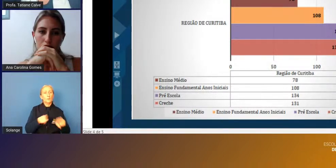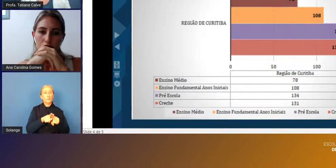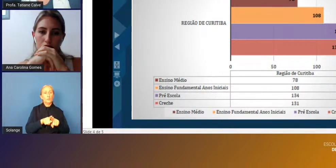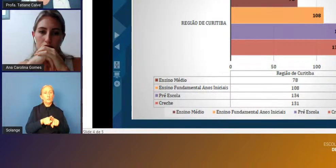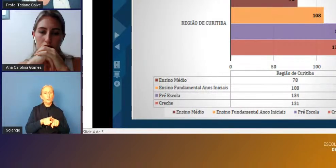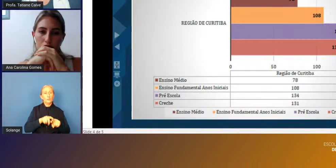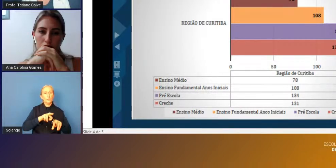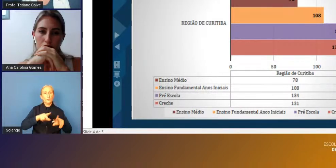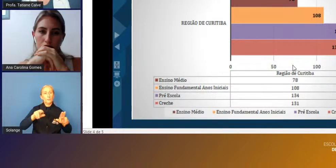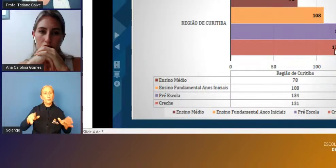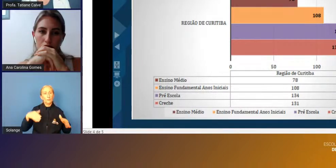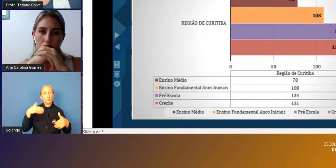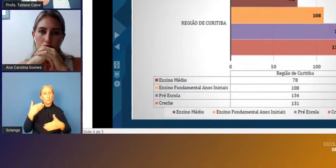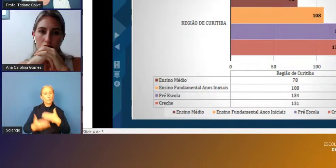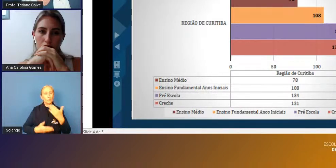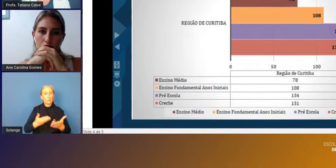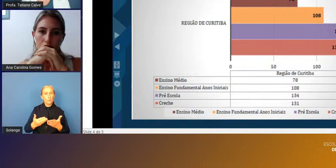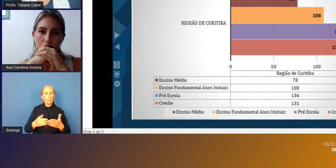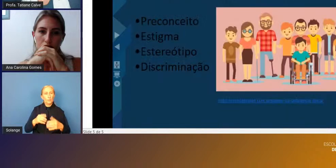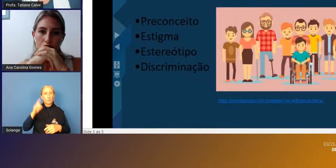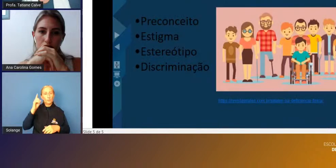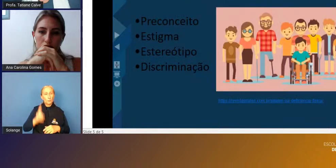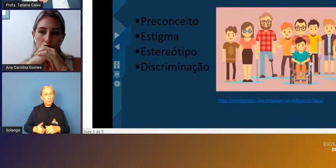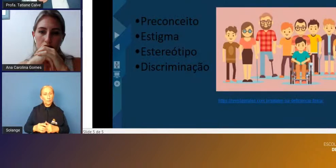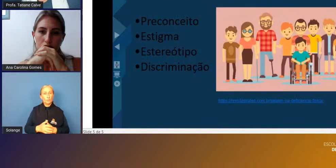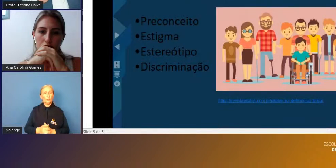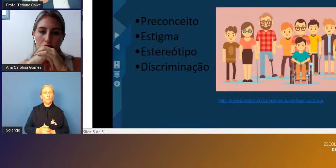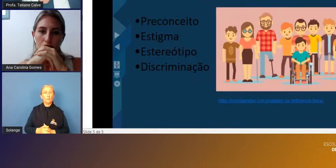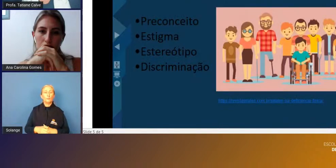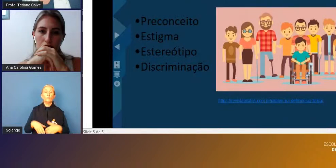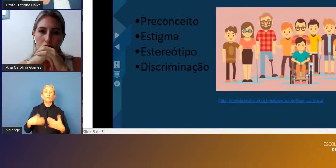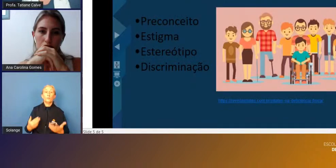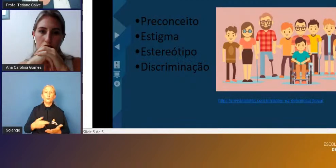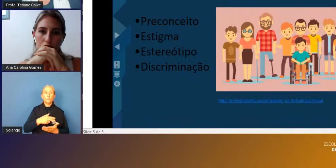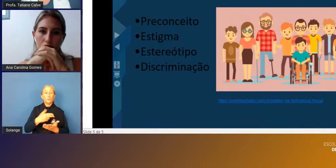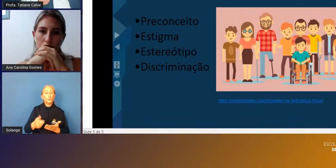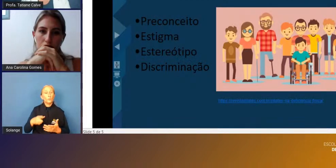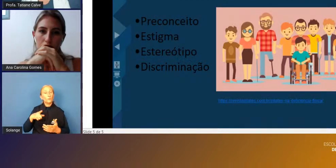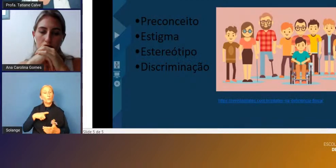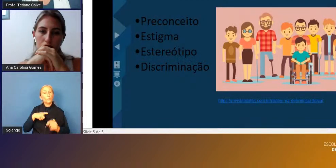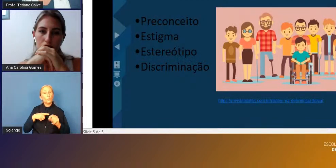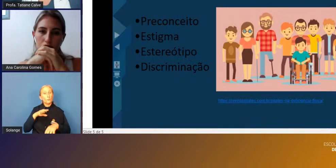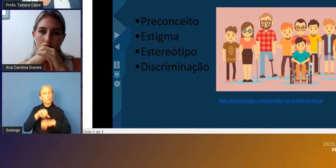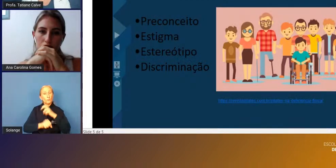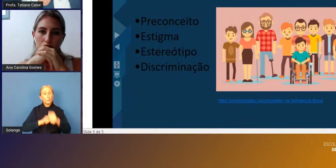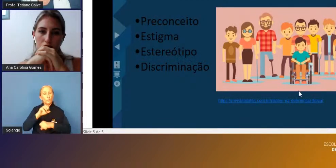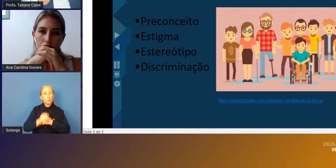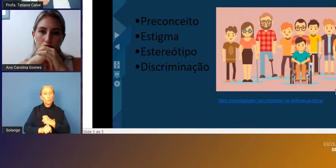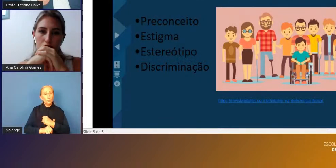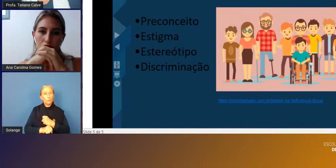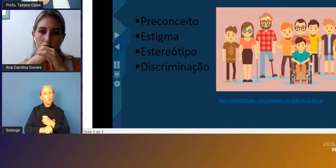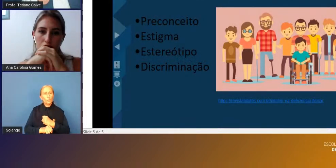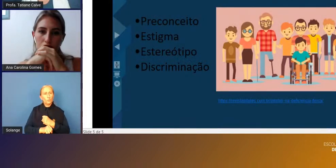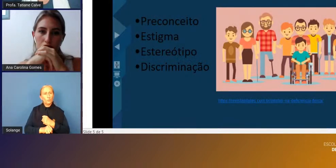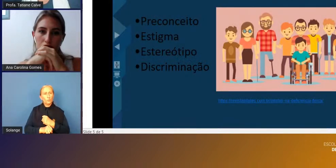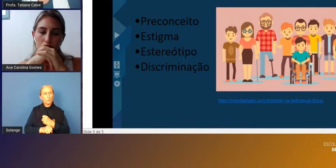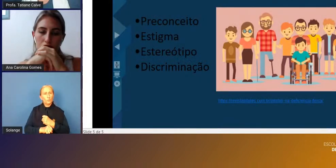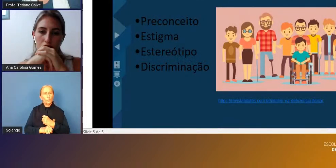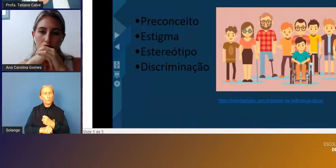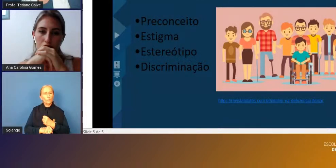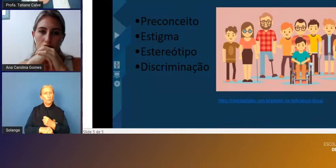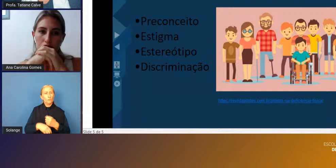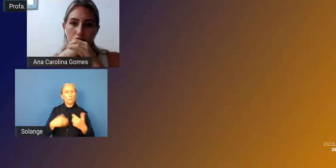diferentes deficiências então muitos acabam buscando né é